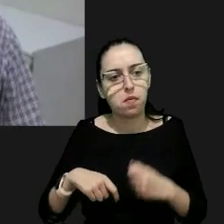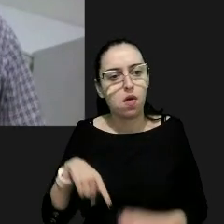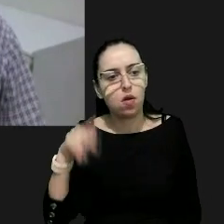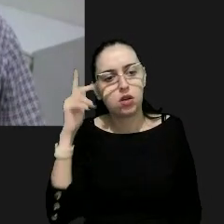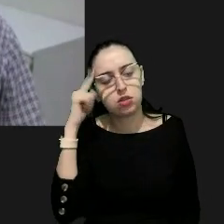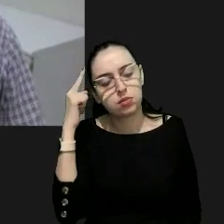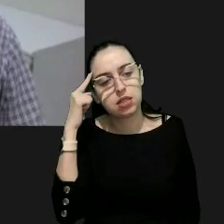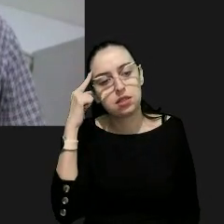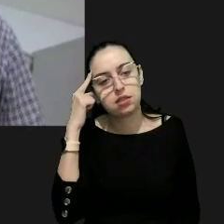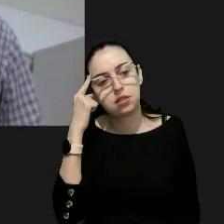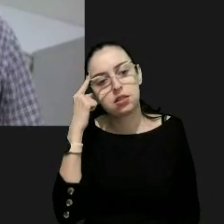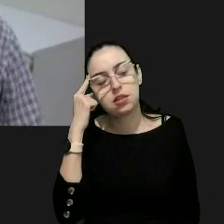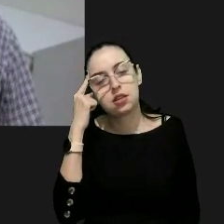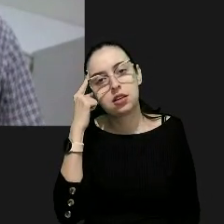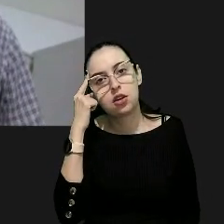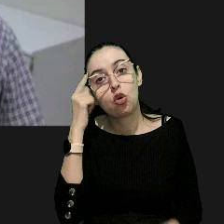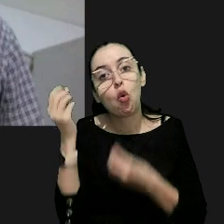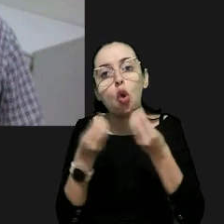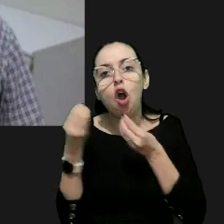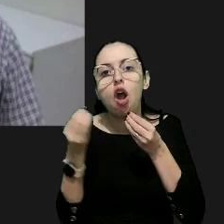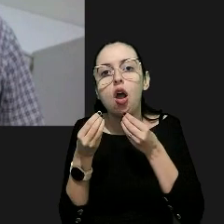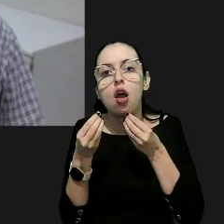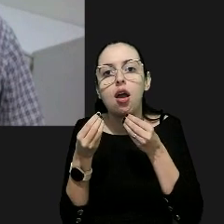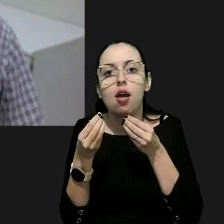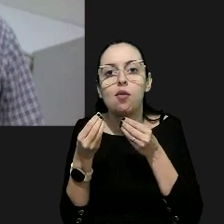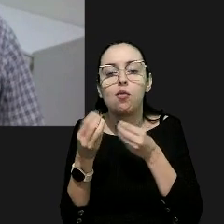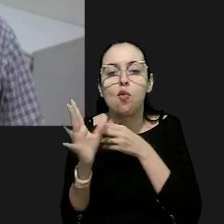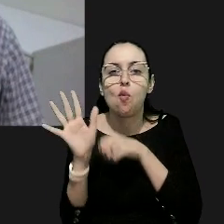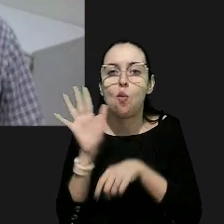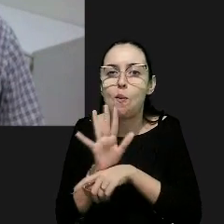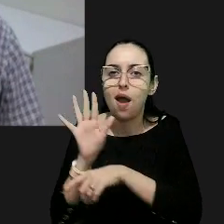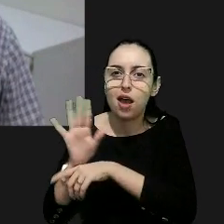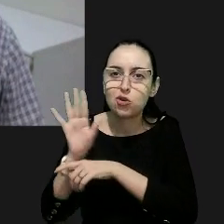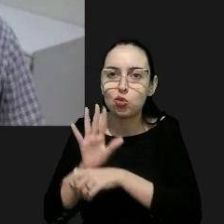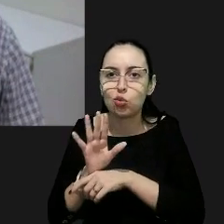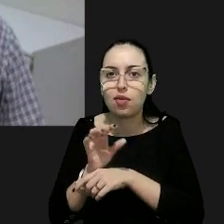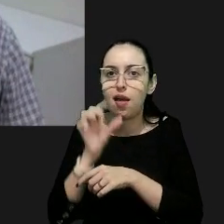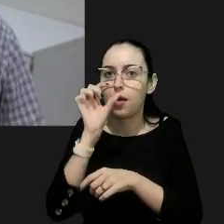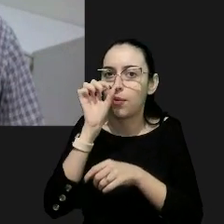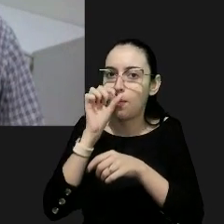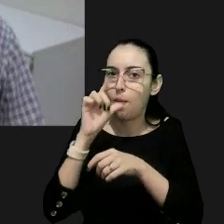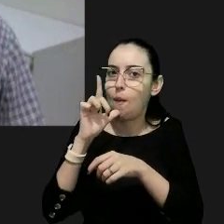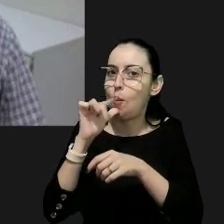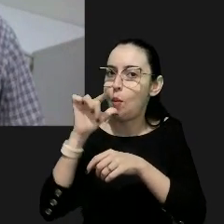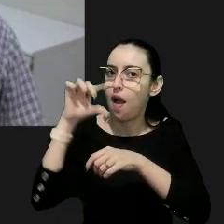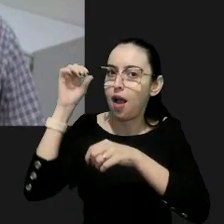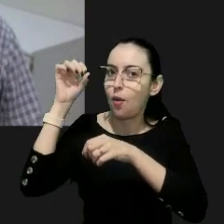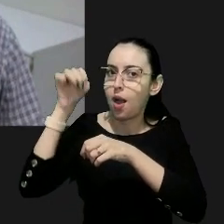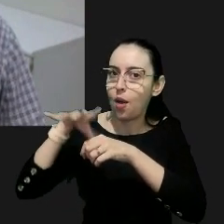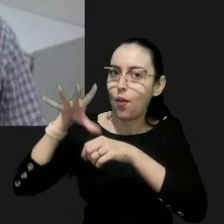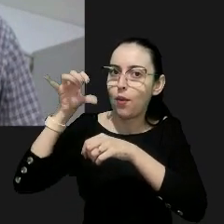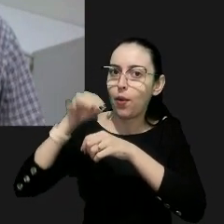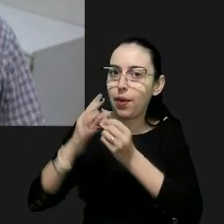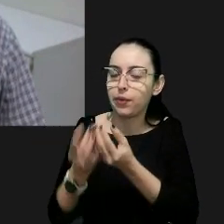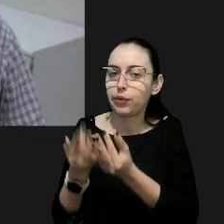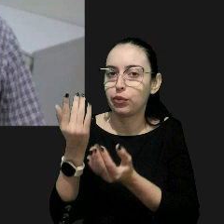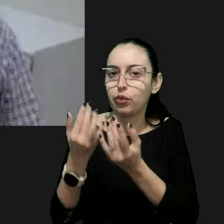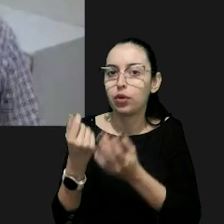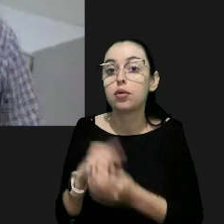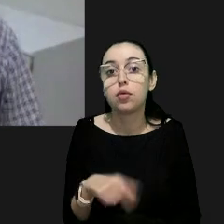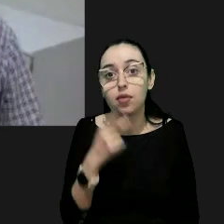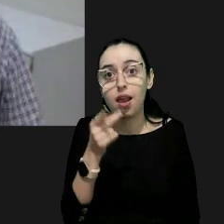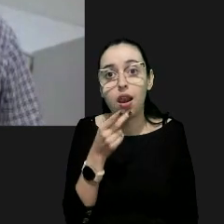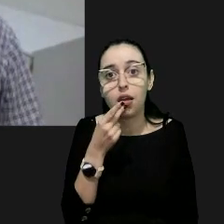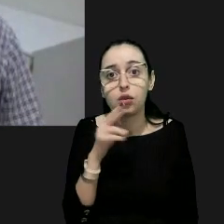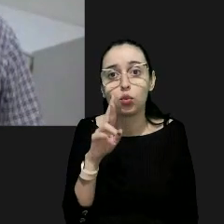pode pensar em formas de sermos bem-te-vi, sabe? Botar a aguinha nesse fogo, porque isso